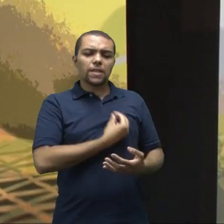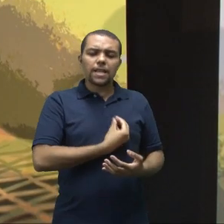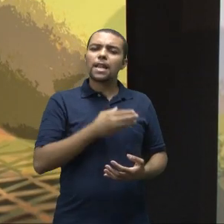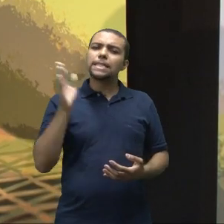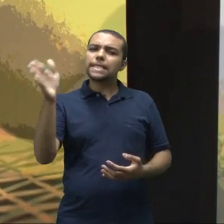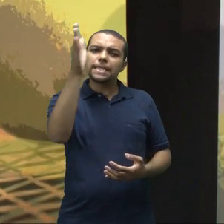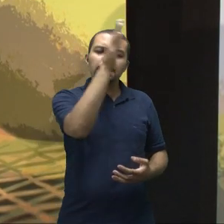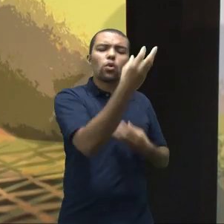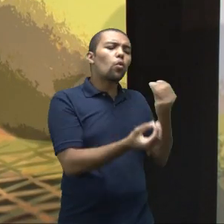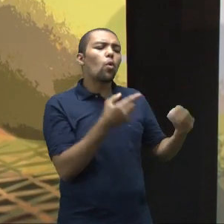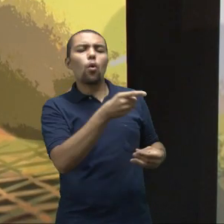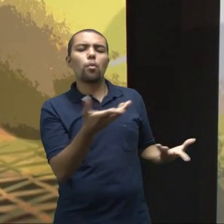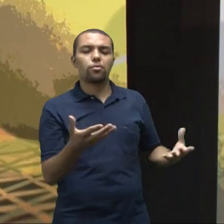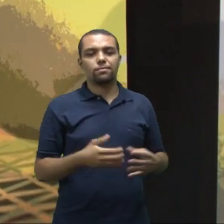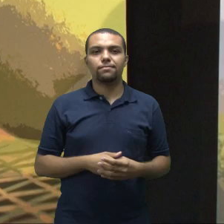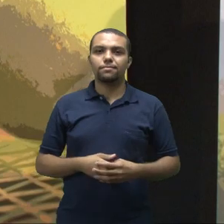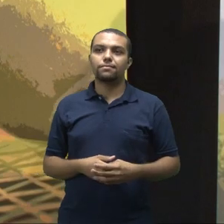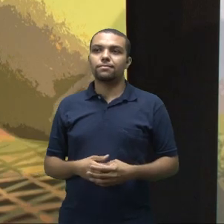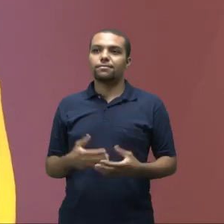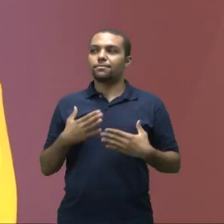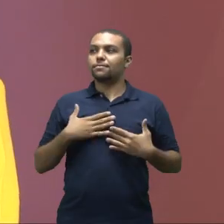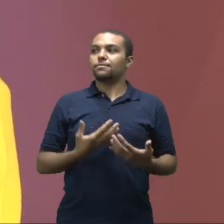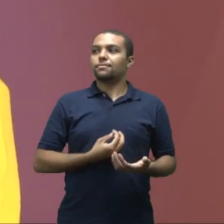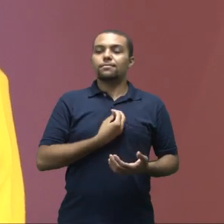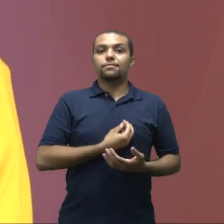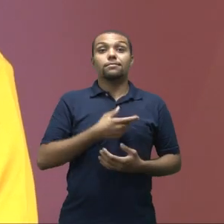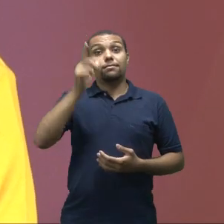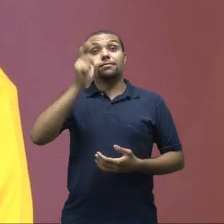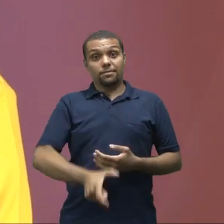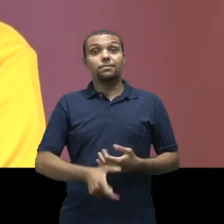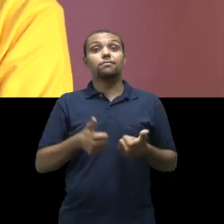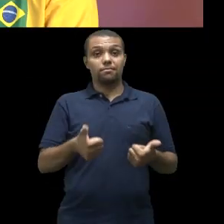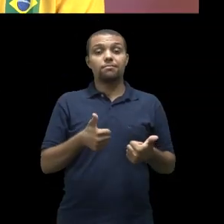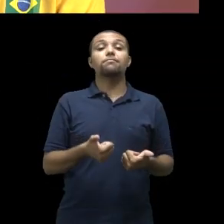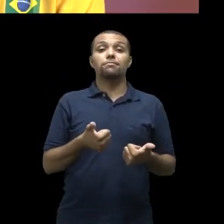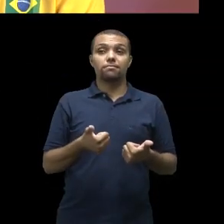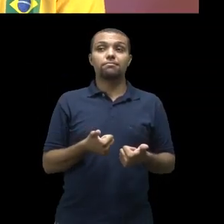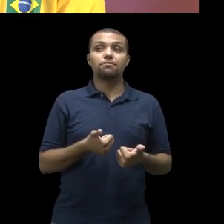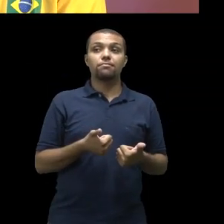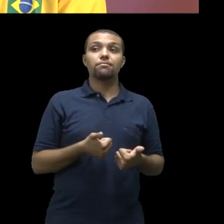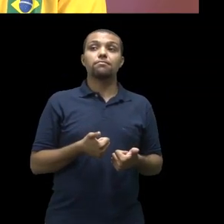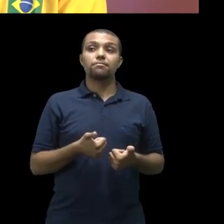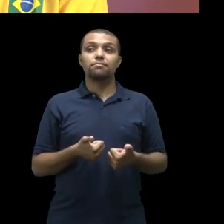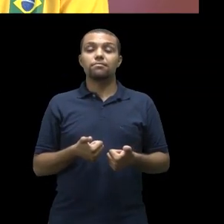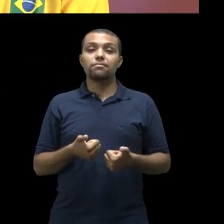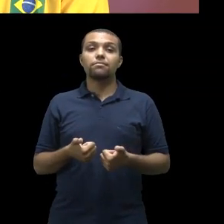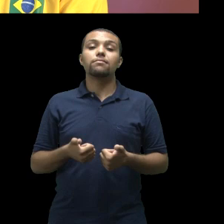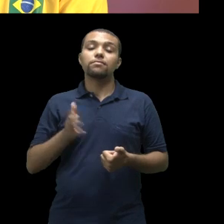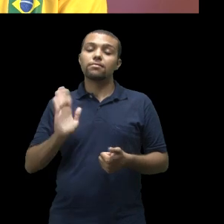é estar nessas competições para você? Para mim é interessante, né?